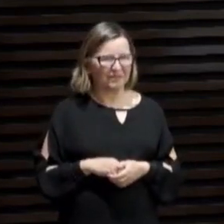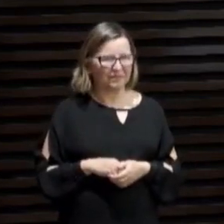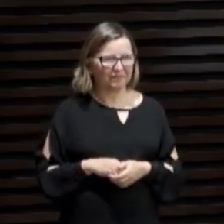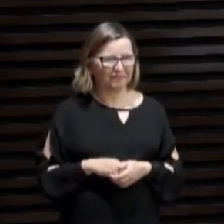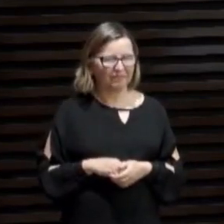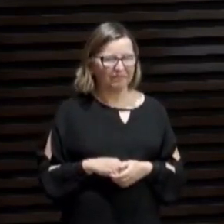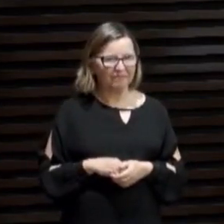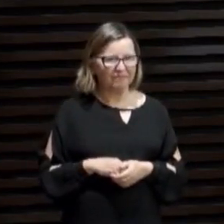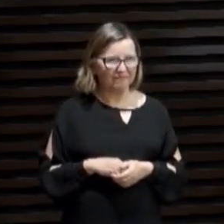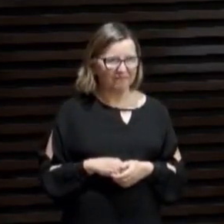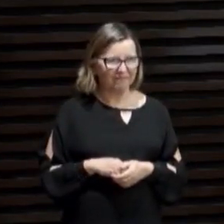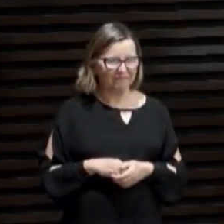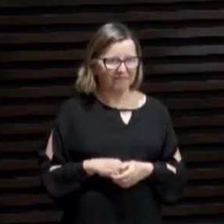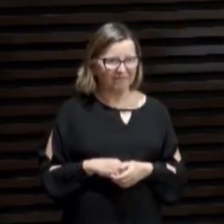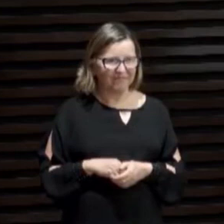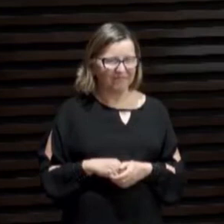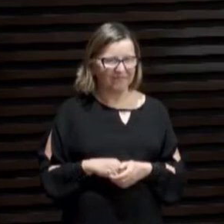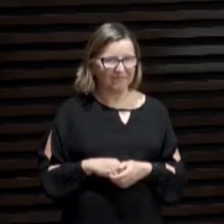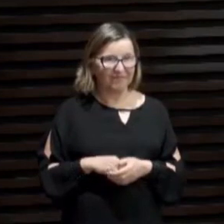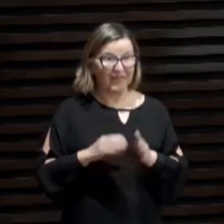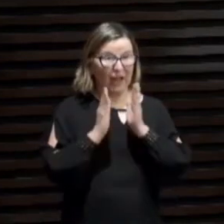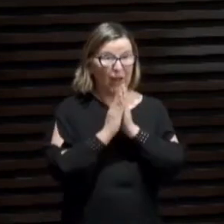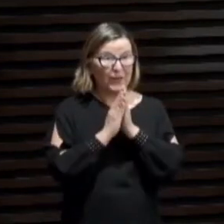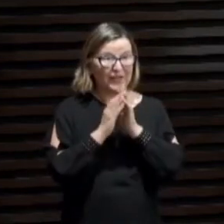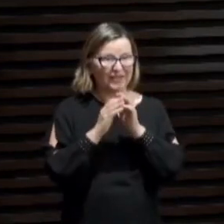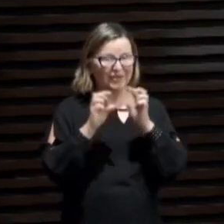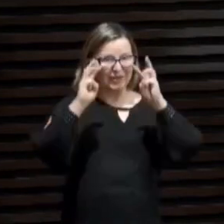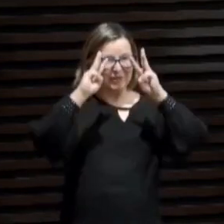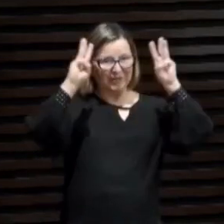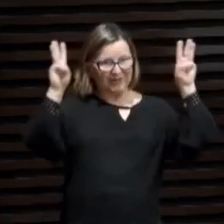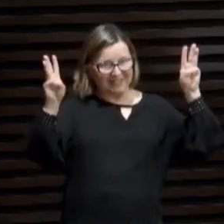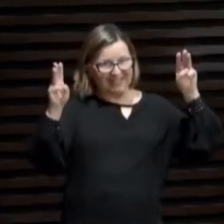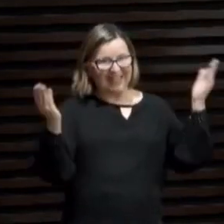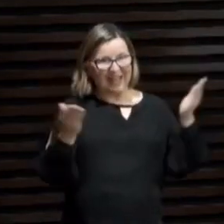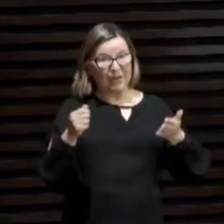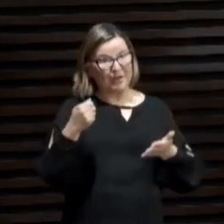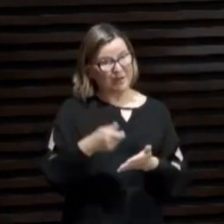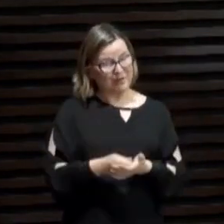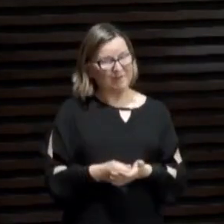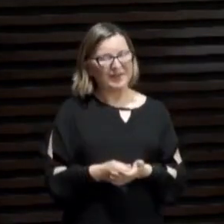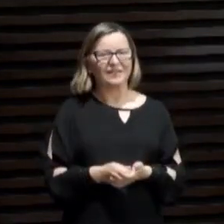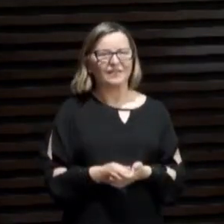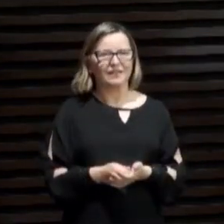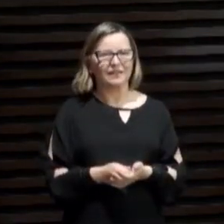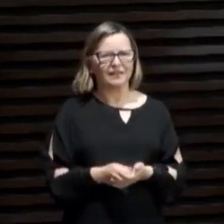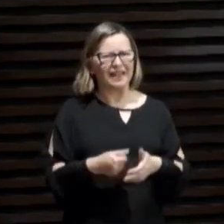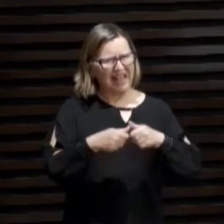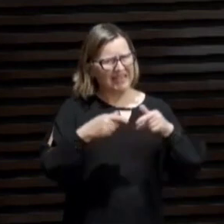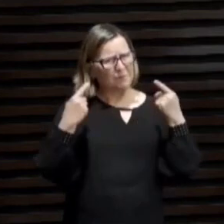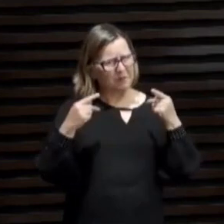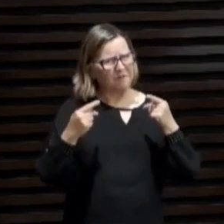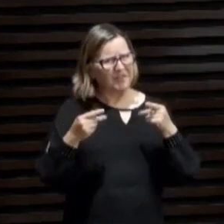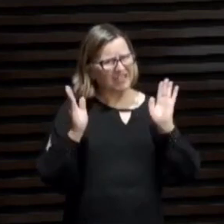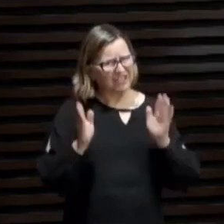Então aquilo que foi uma oração e aquilo que foi uma profecia, agora se cumpre. Será que essa profecia foi cumprida? Será